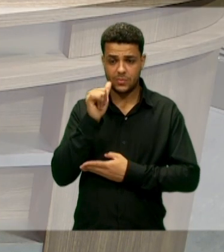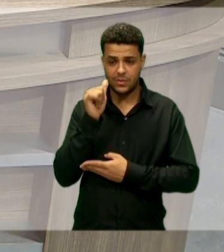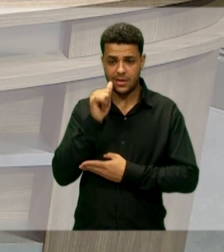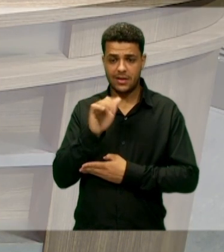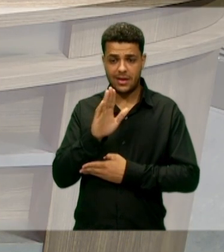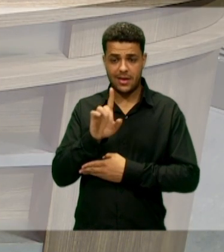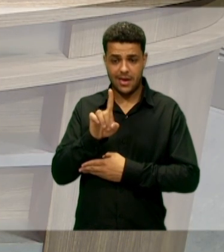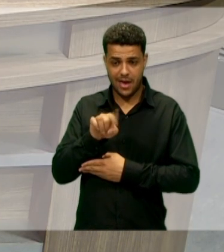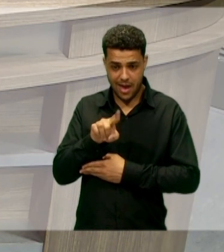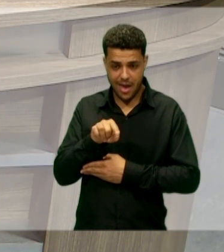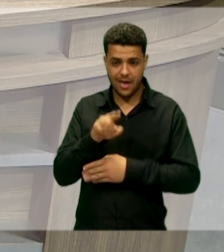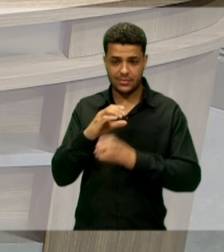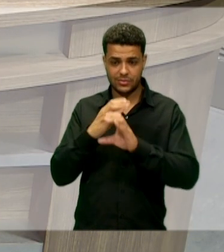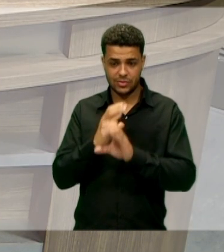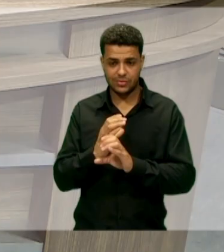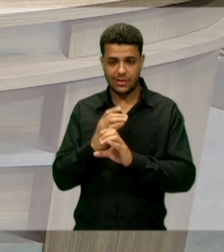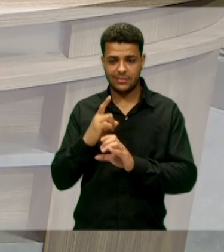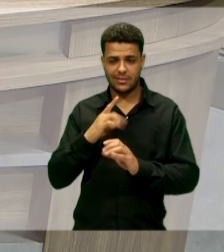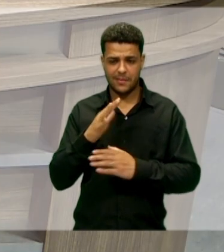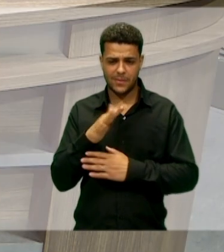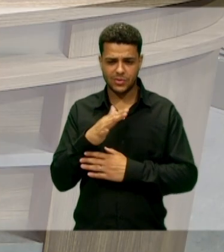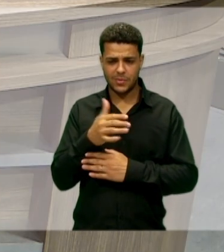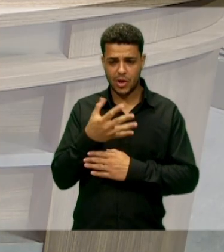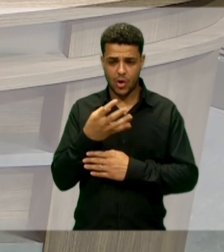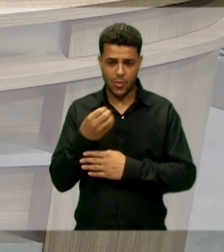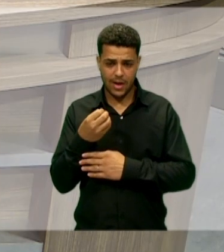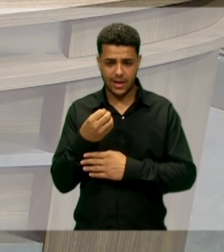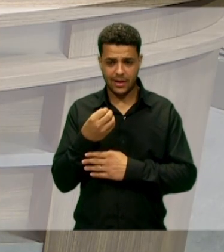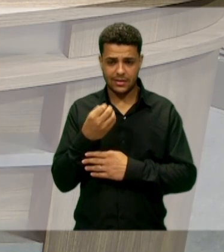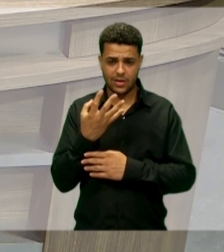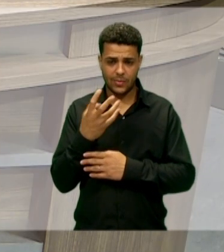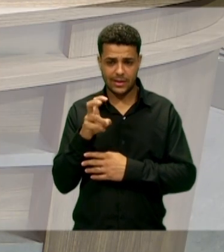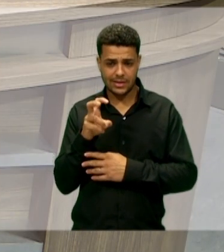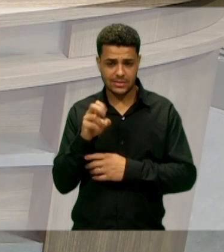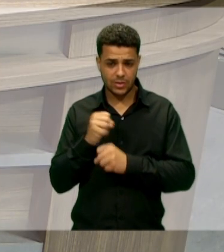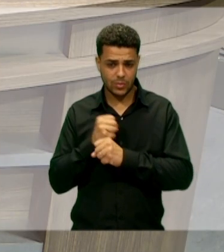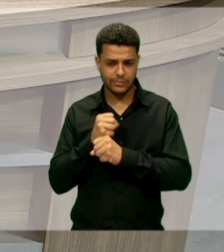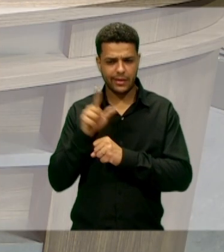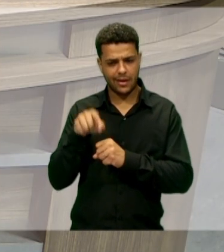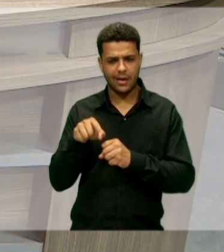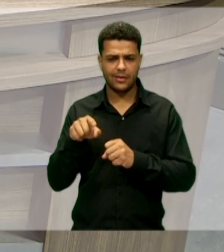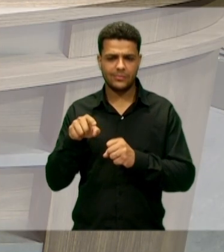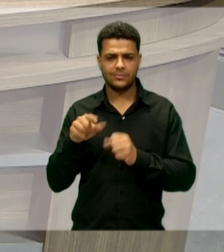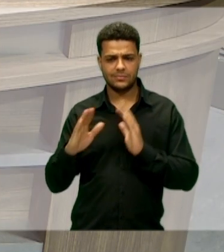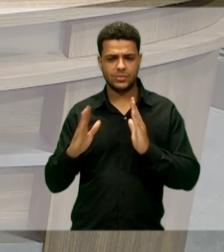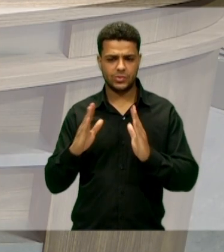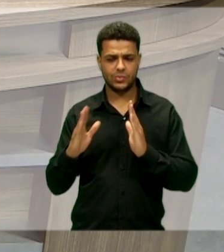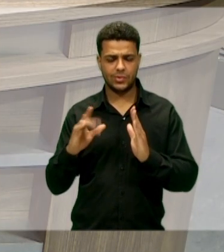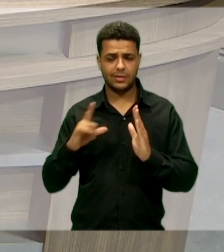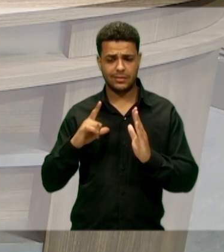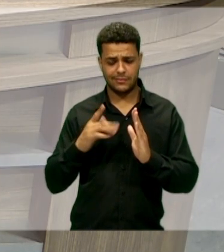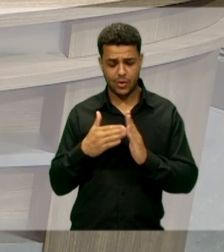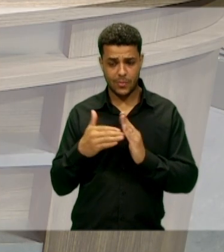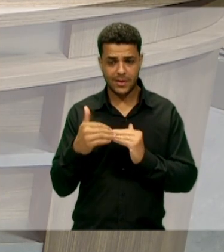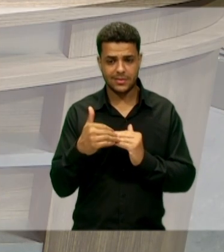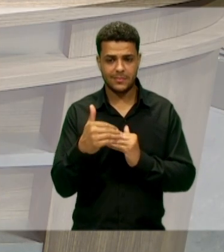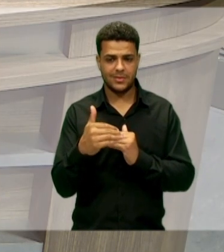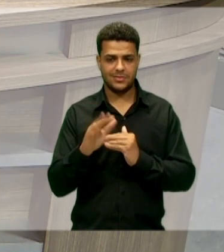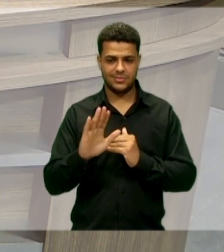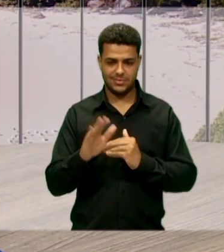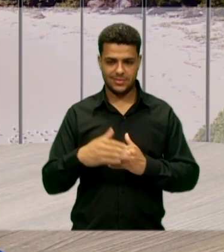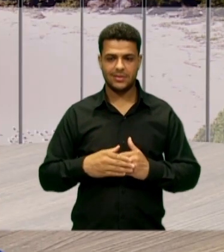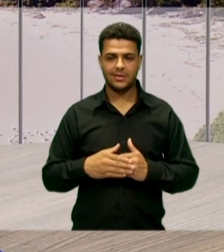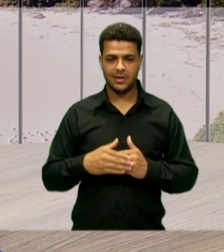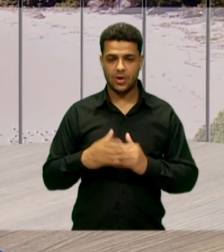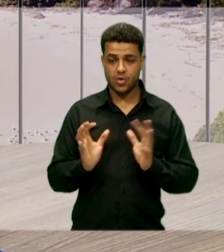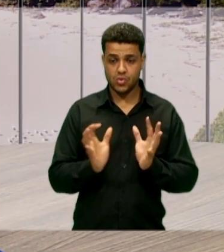são diagnosticadas, elas têm ali por volta de 40, 45 anos. Então, é uma boa medida mesmo, porque vai conseguir pegar no início, né? Exatamente. Você